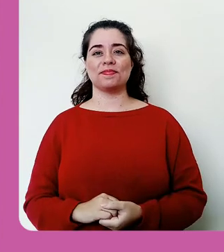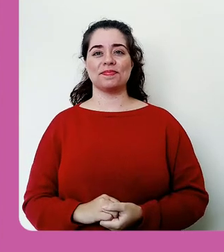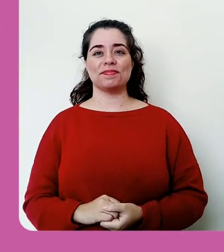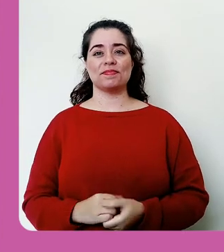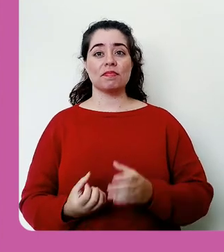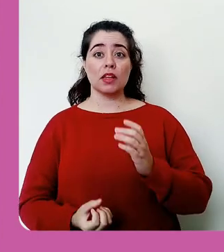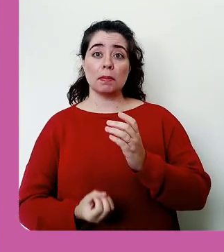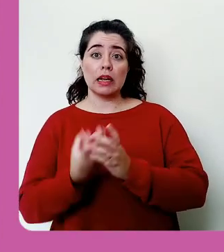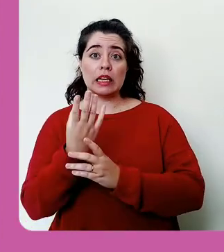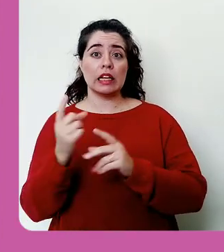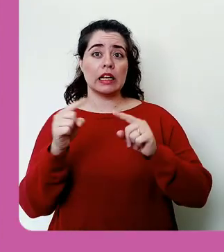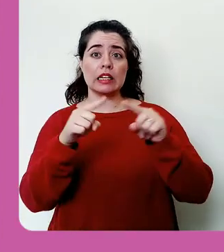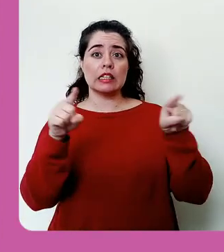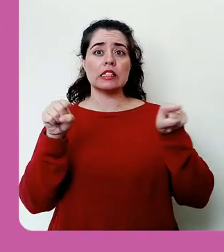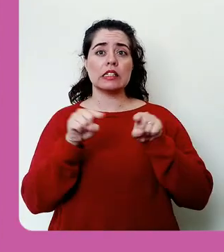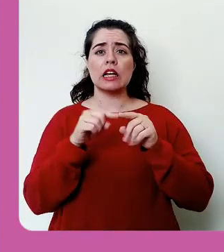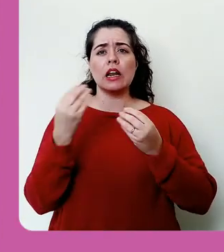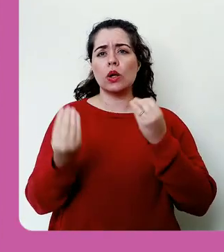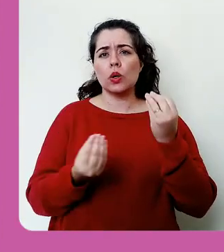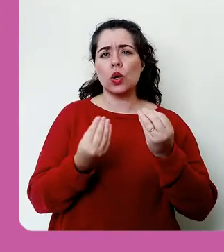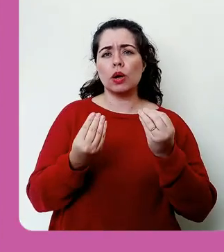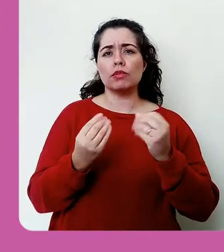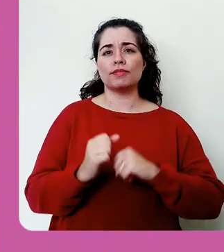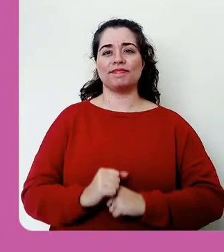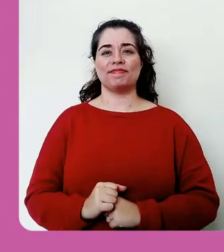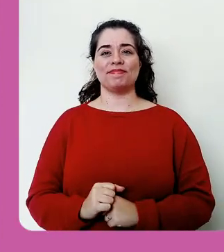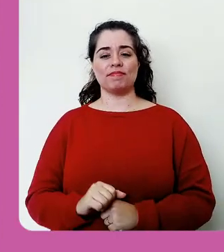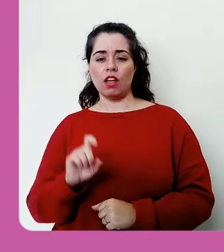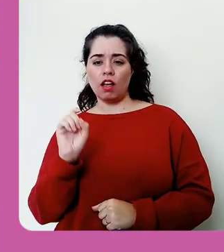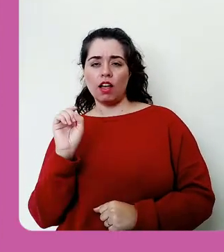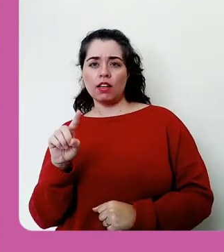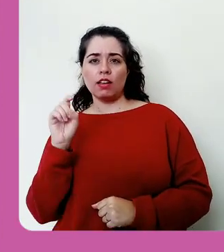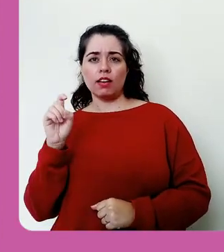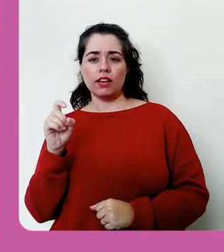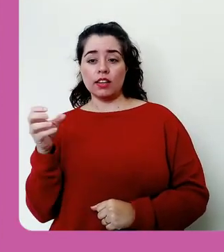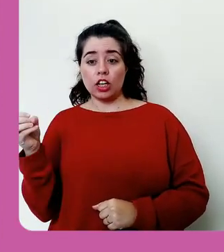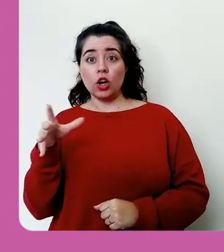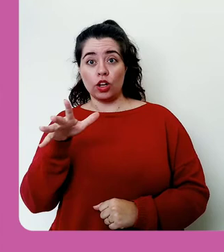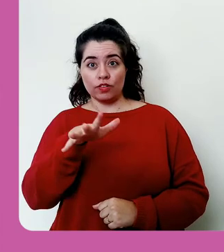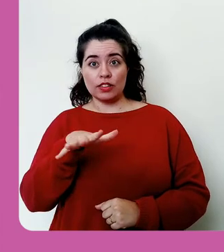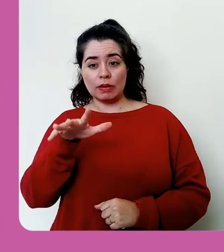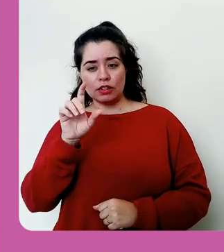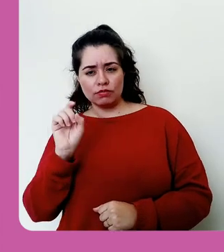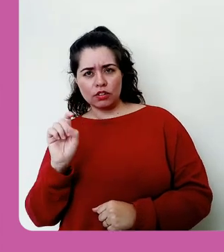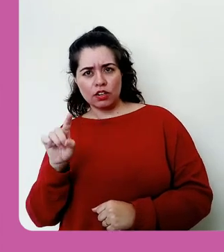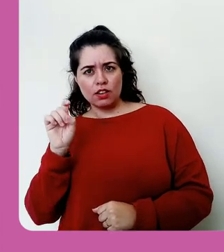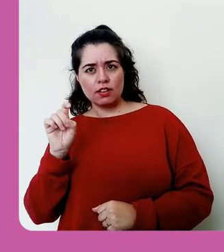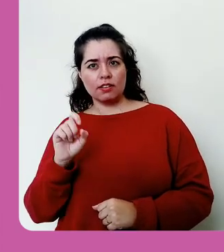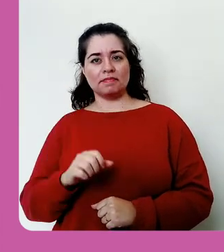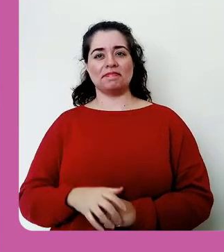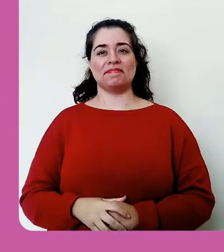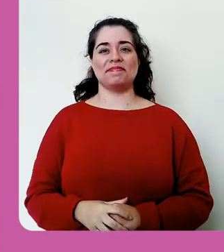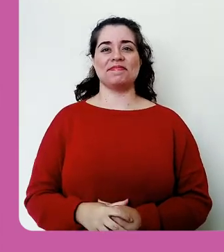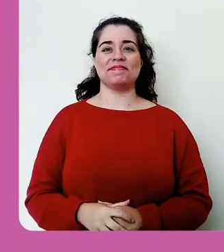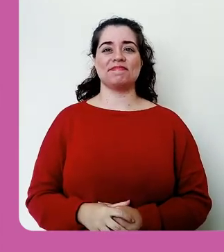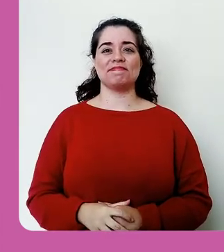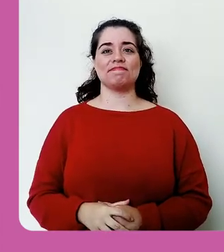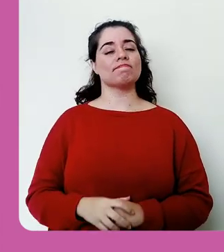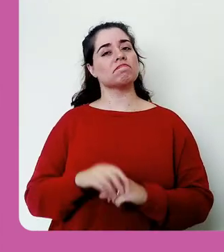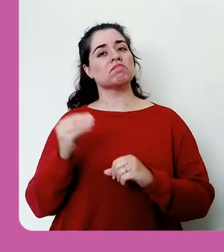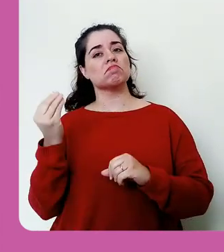Para criar uma sala, basta você vir nesse espaço onde diz novo espaço do